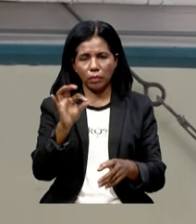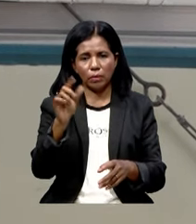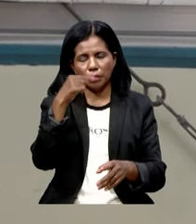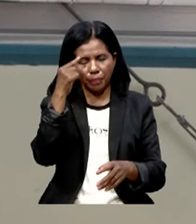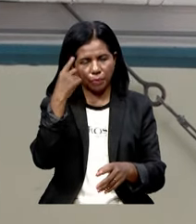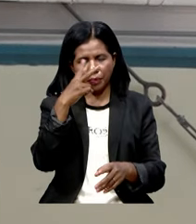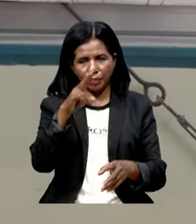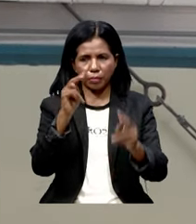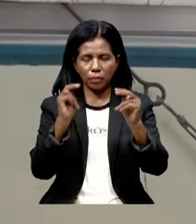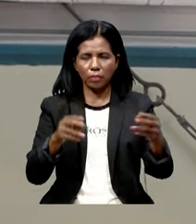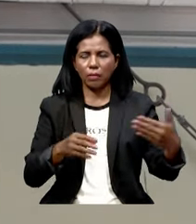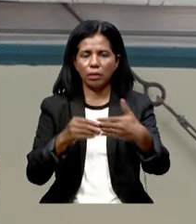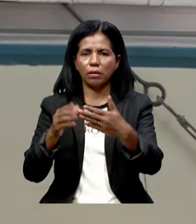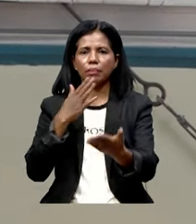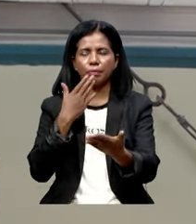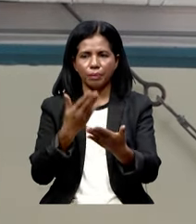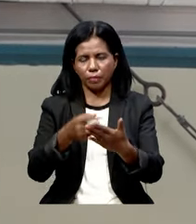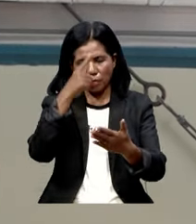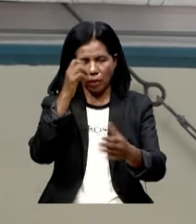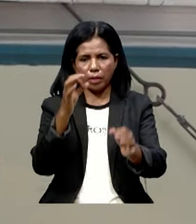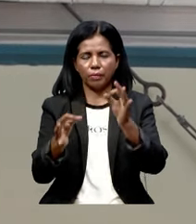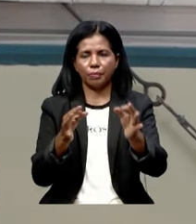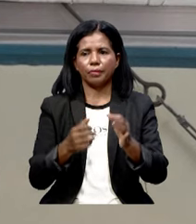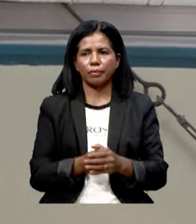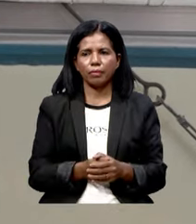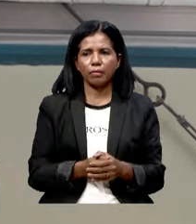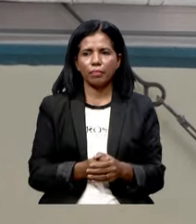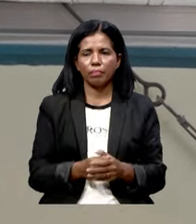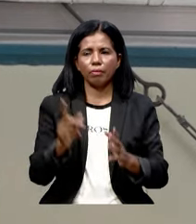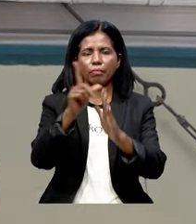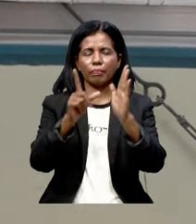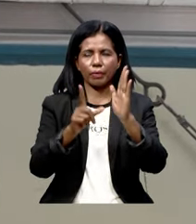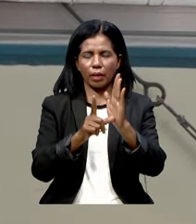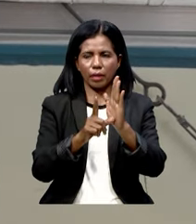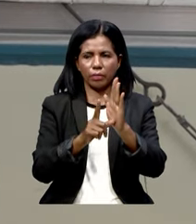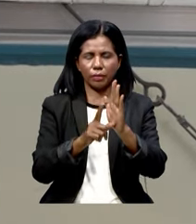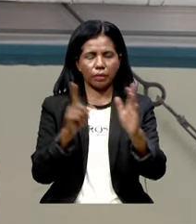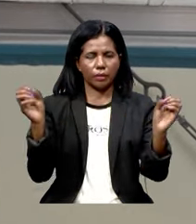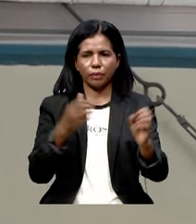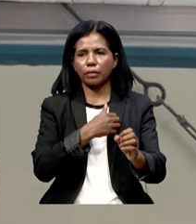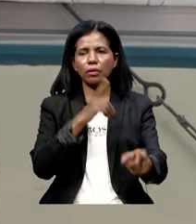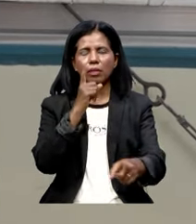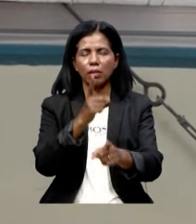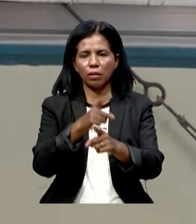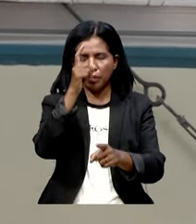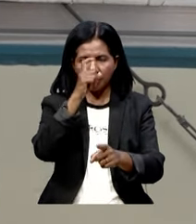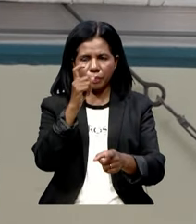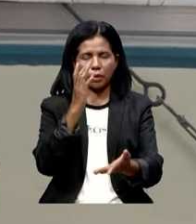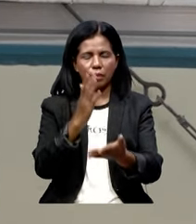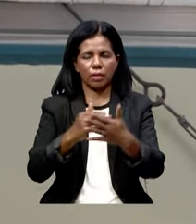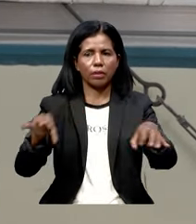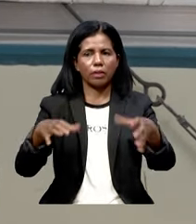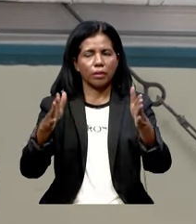idane ta persija organiza hodi dia tamba sei ta lei ida la fixa ida de limite ba reforma ni ni